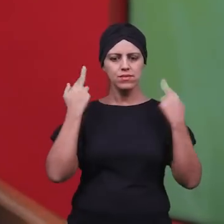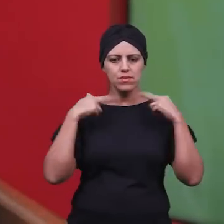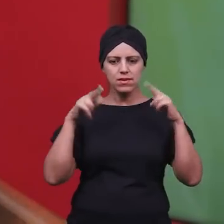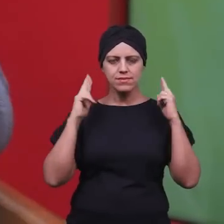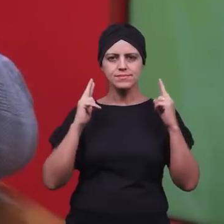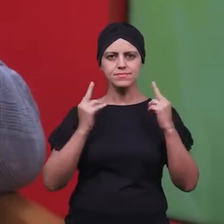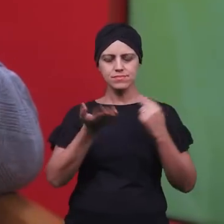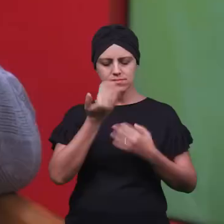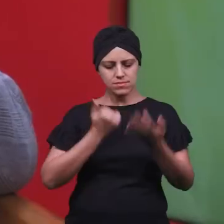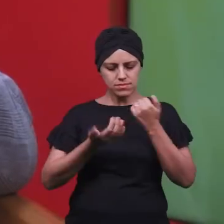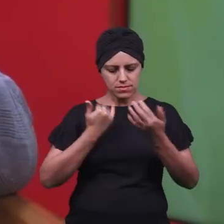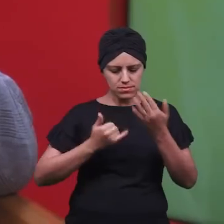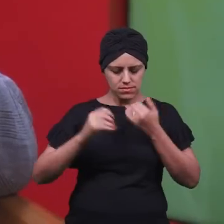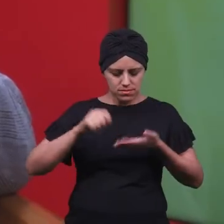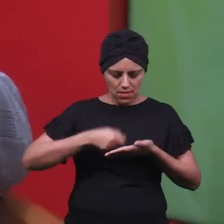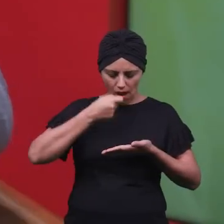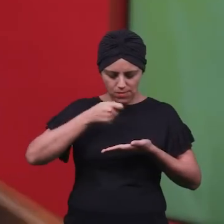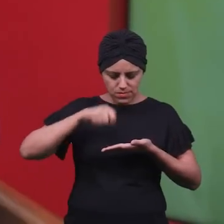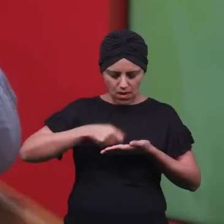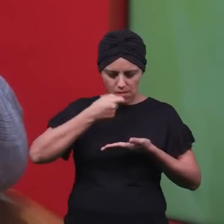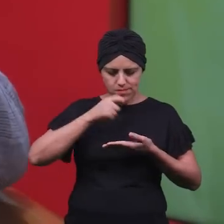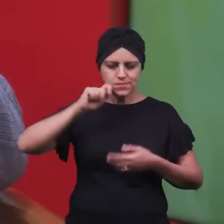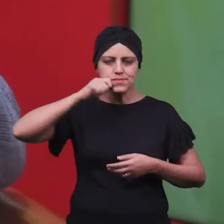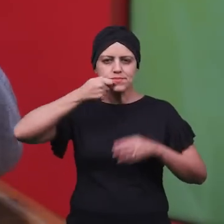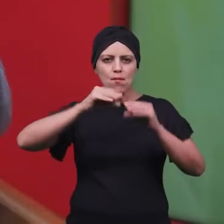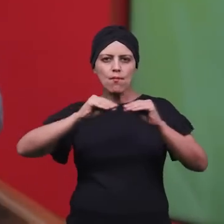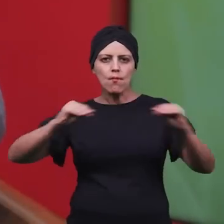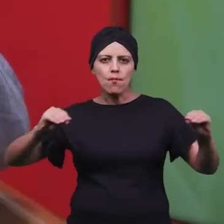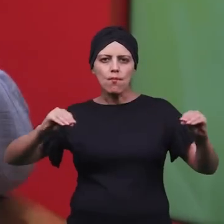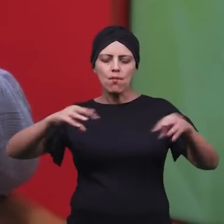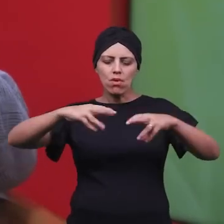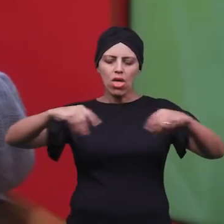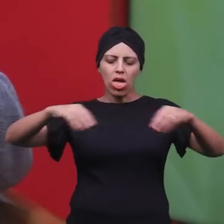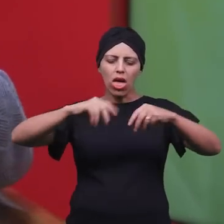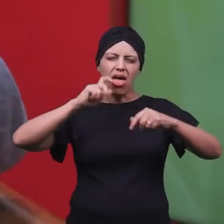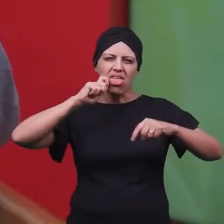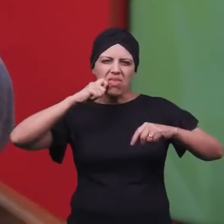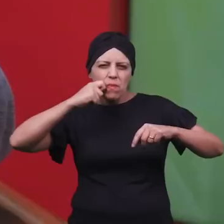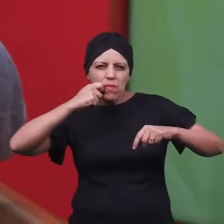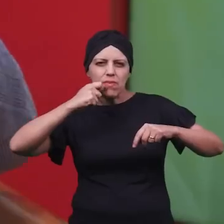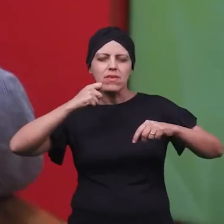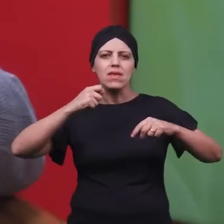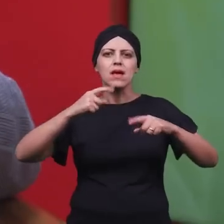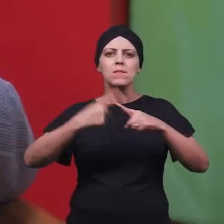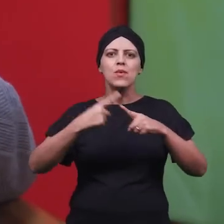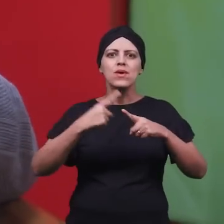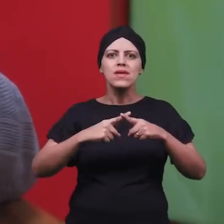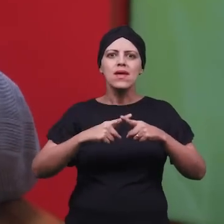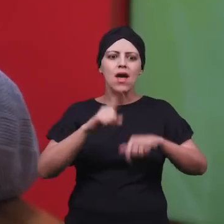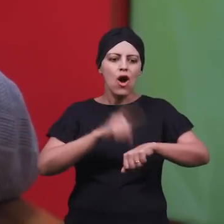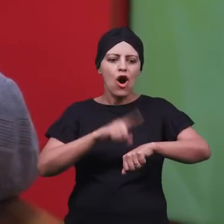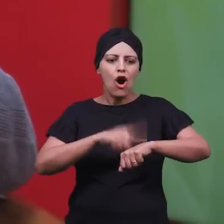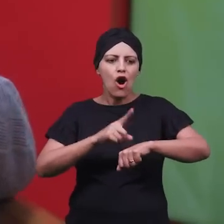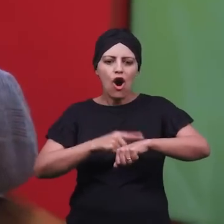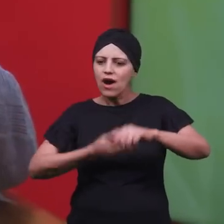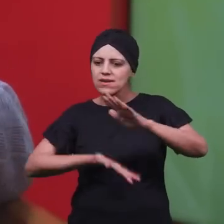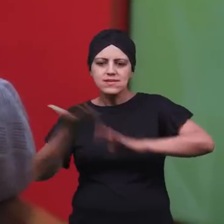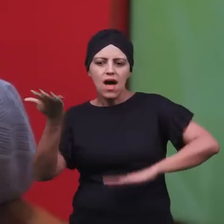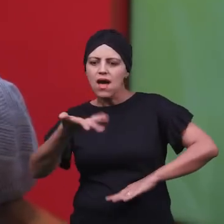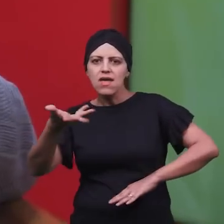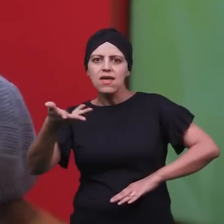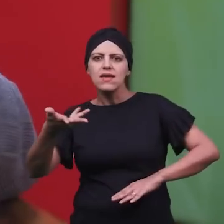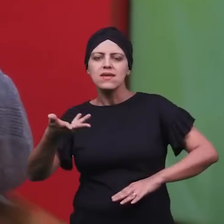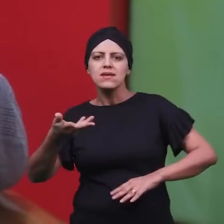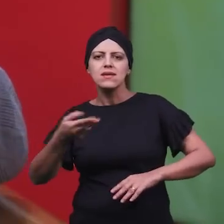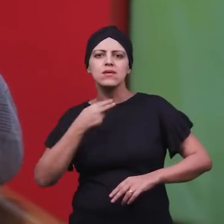estavam se alimentando do cordeiro, do pão asmo, das ervas amargosas, porque eles iam